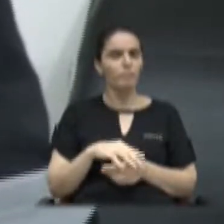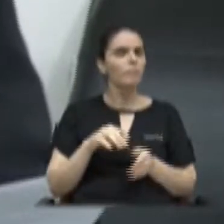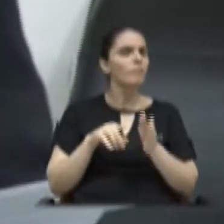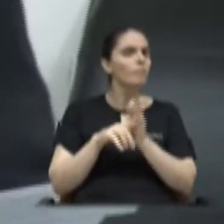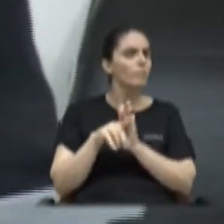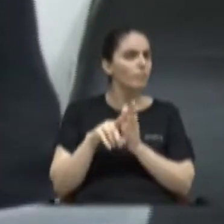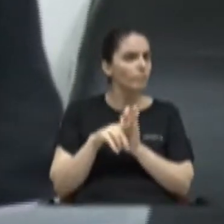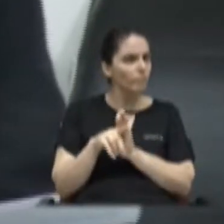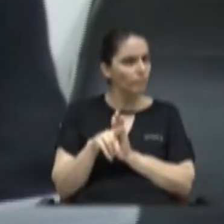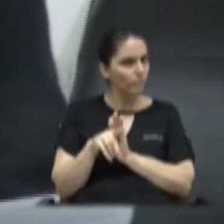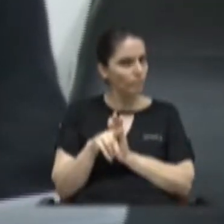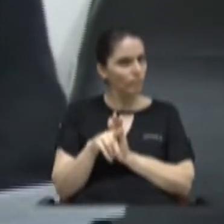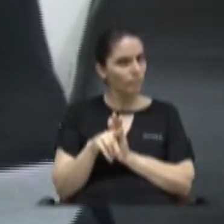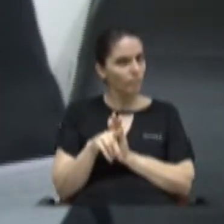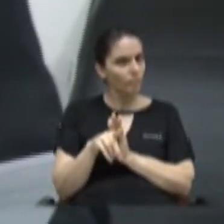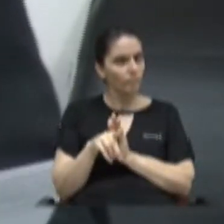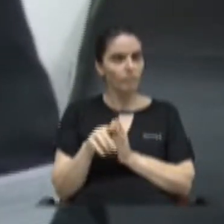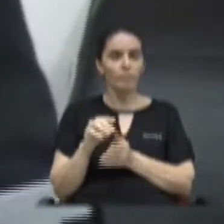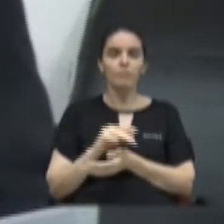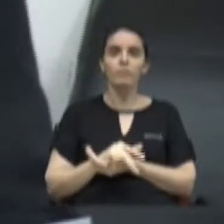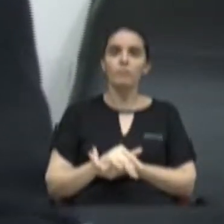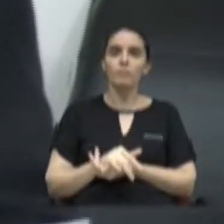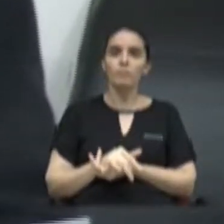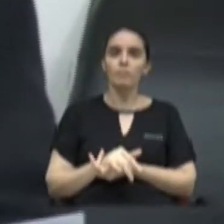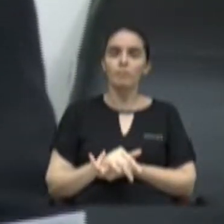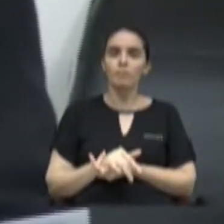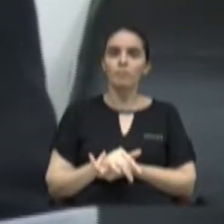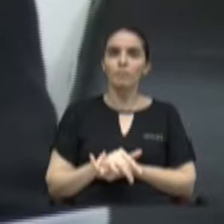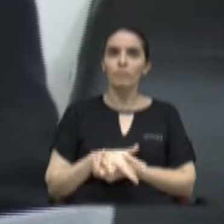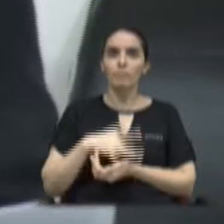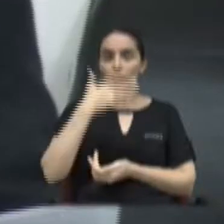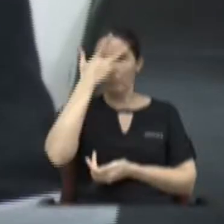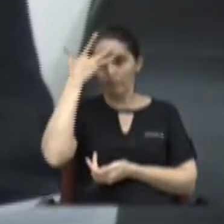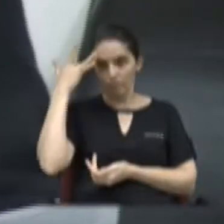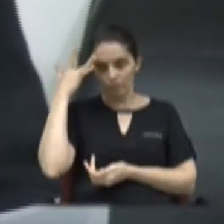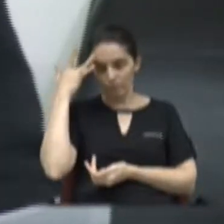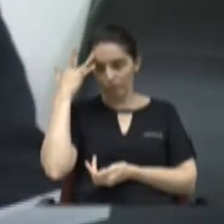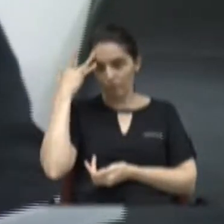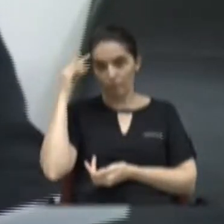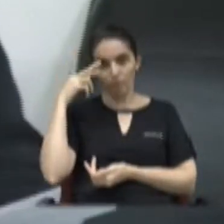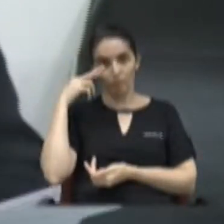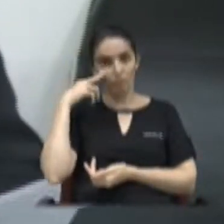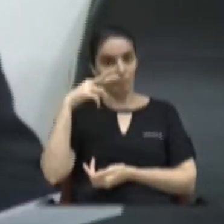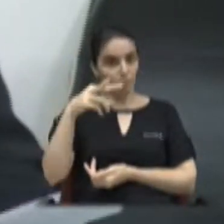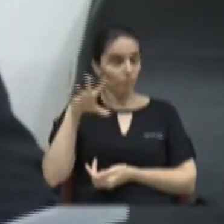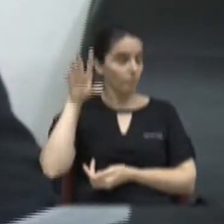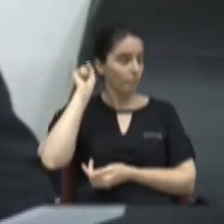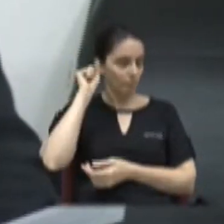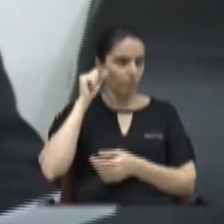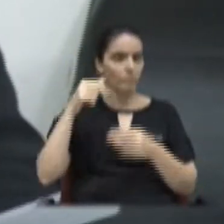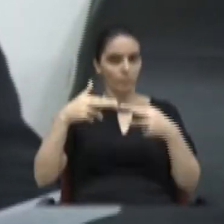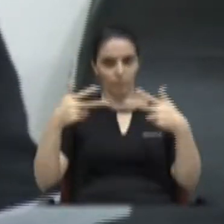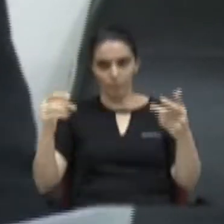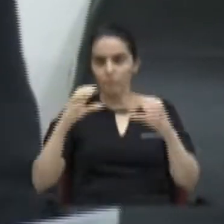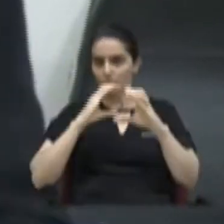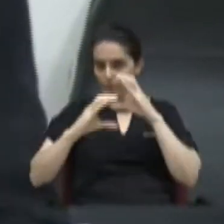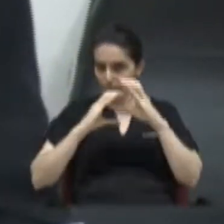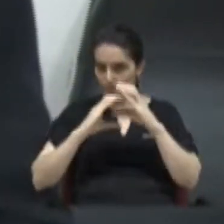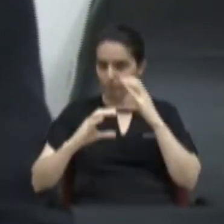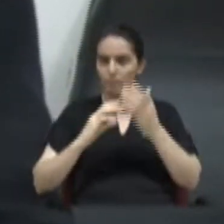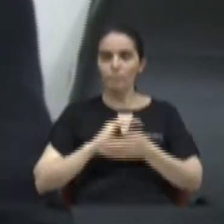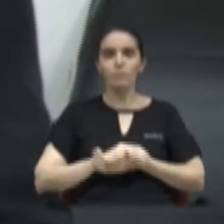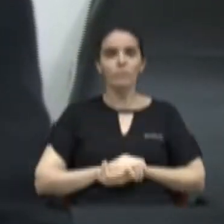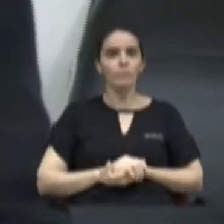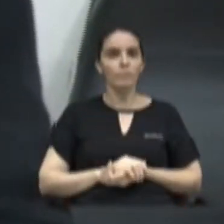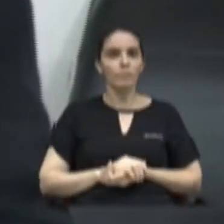nobres vereadores, eu pergunto a quem está nos ouvindo pelos meios de comunicação, a quem está aqui, é uma